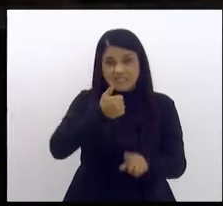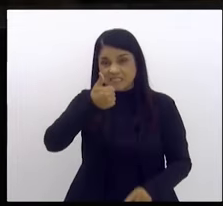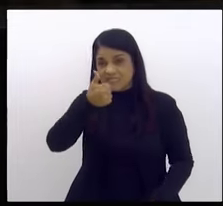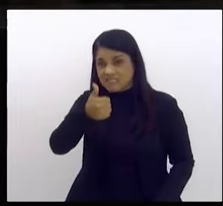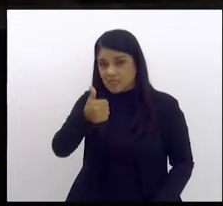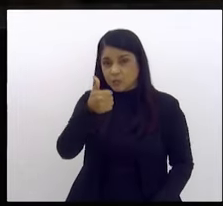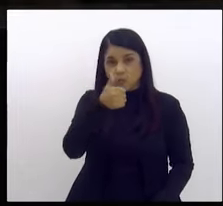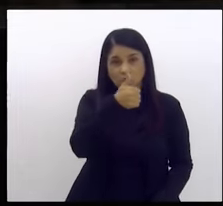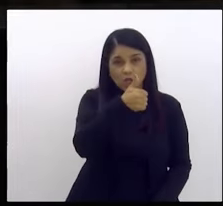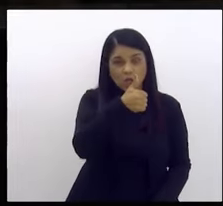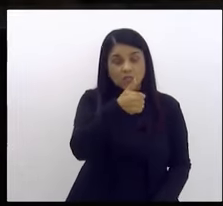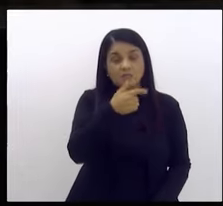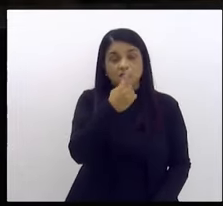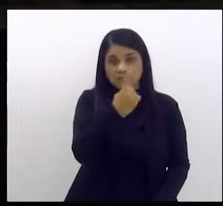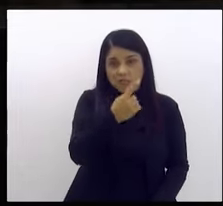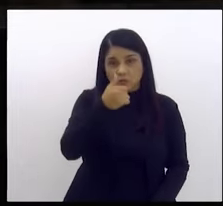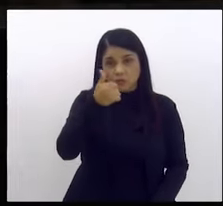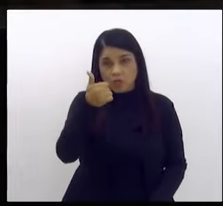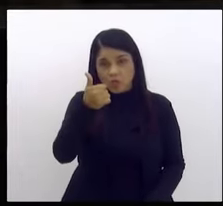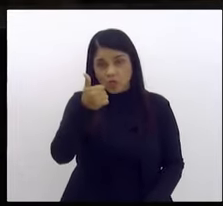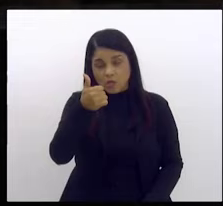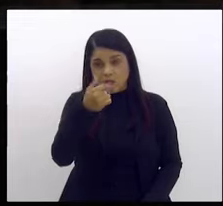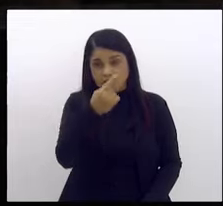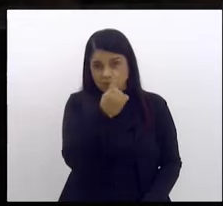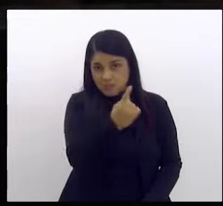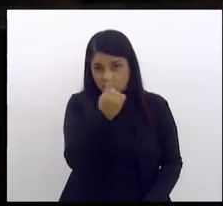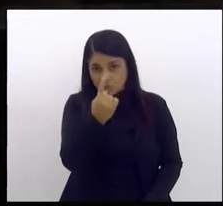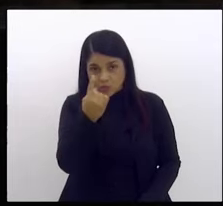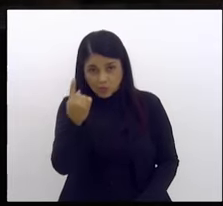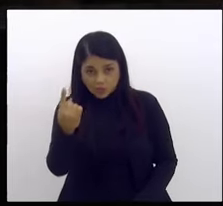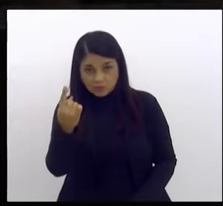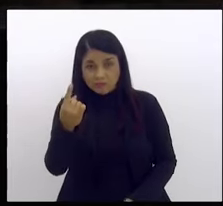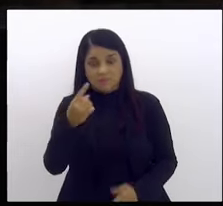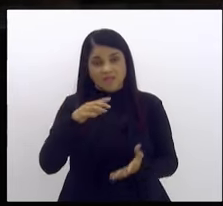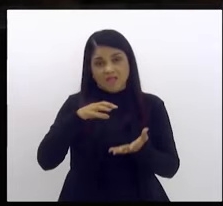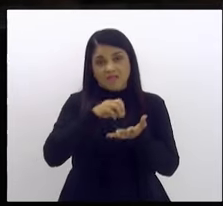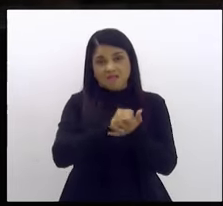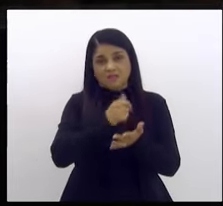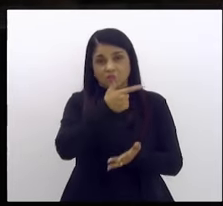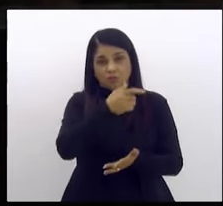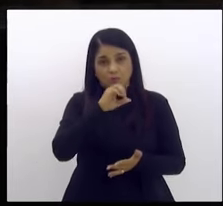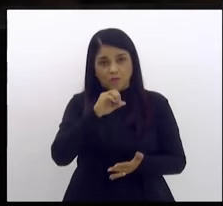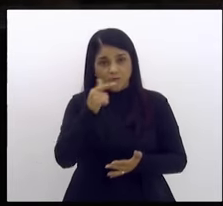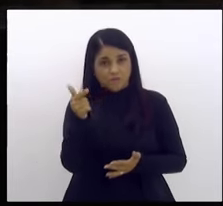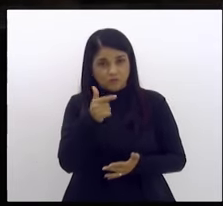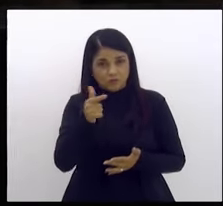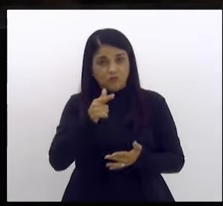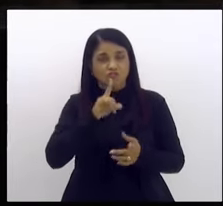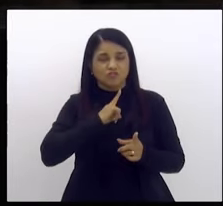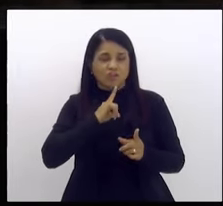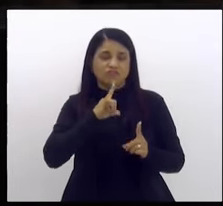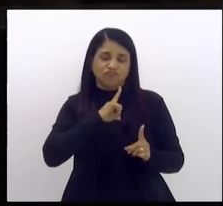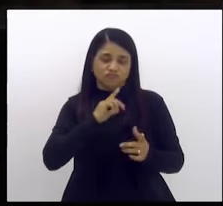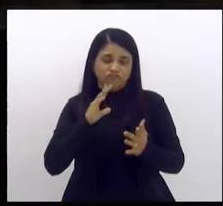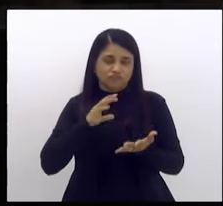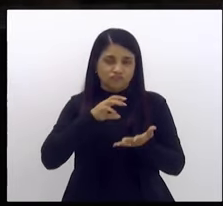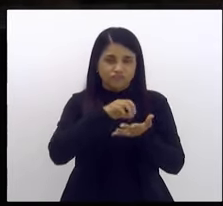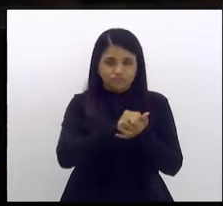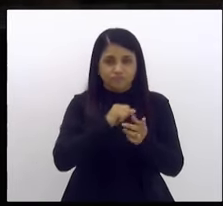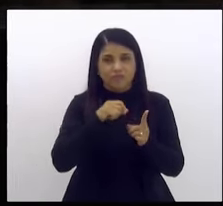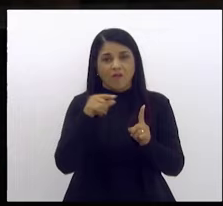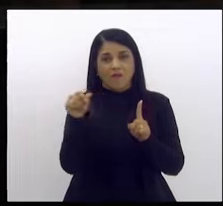em 2022. Mais da metade desse número já havia registrado que sofreu algum tipo de violência, ou seja, cerca